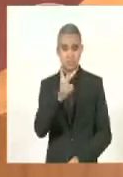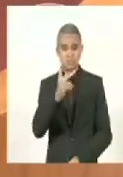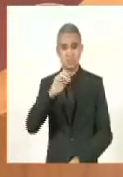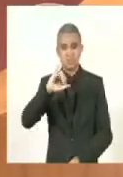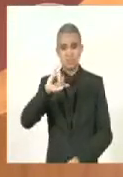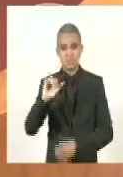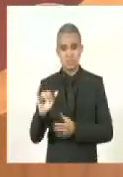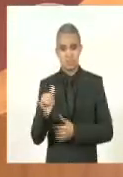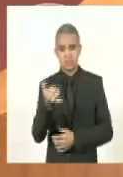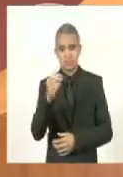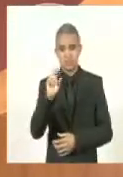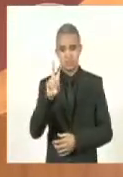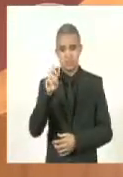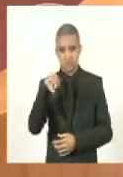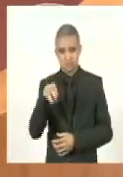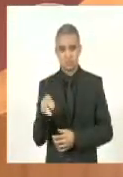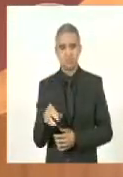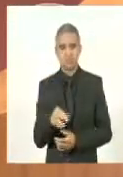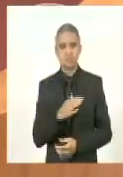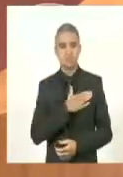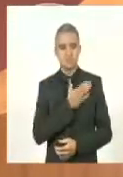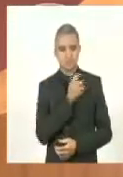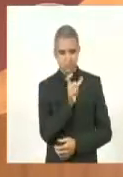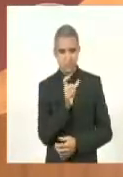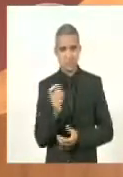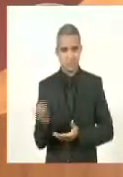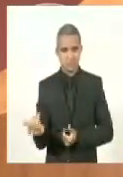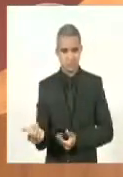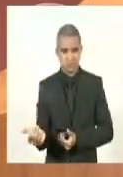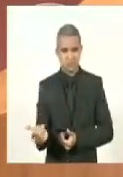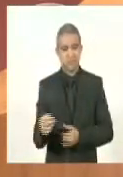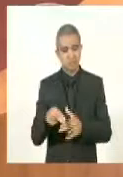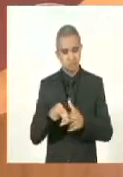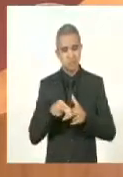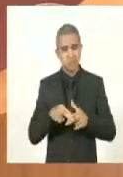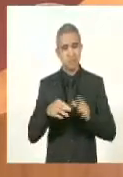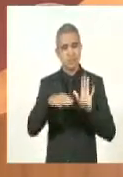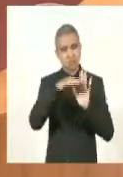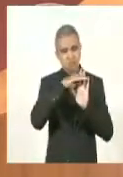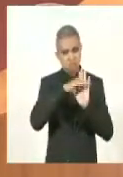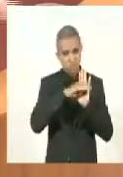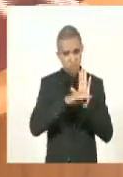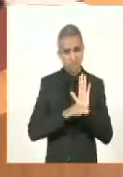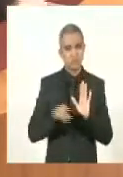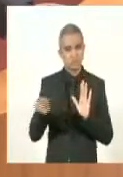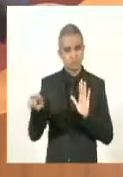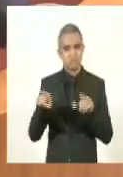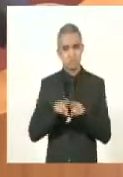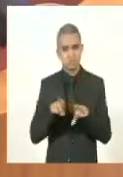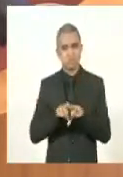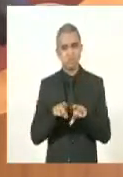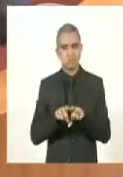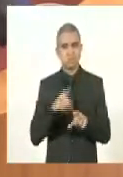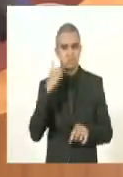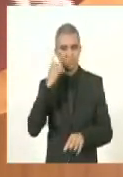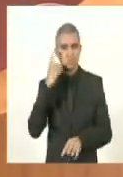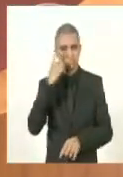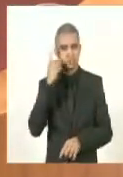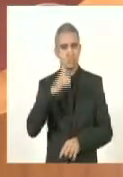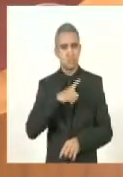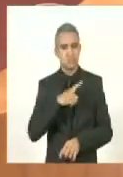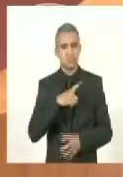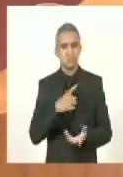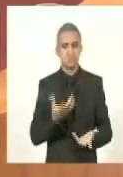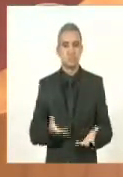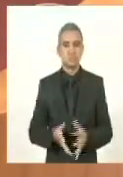eu me lembro que Vossa Excelência também tem um projeto de CNH Jovem aí, que enfim. Infraestrutura, mais asfalto. Mais